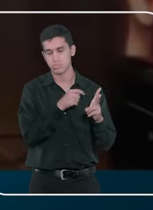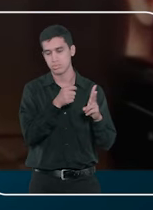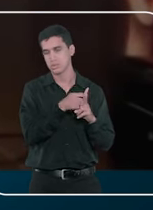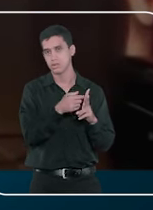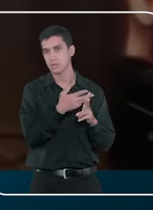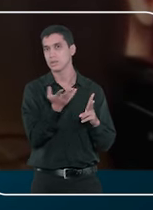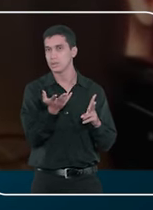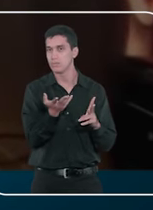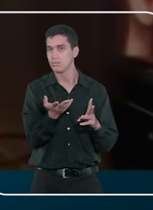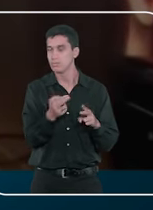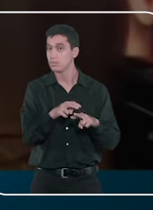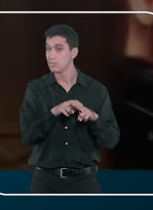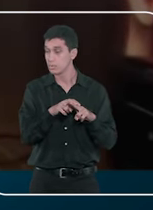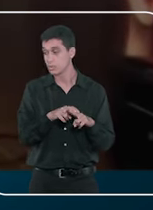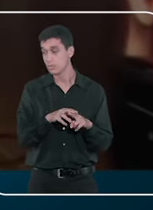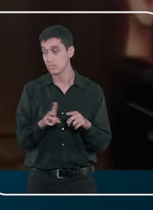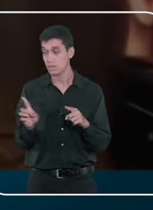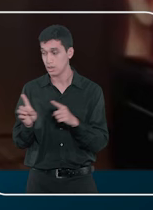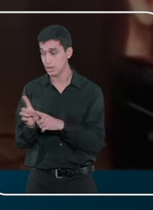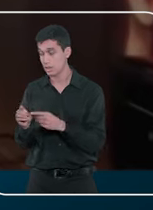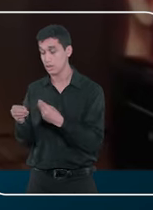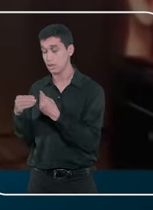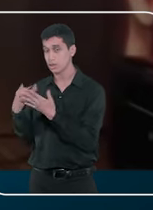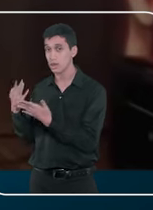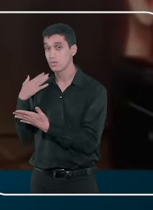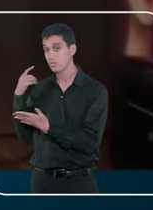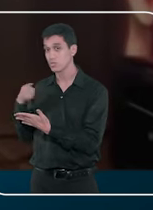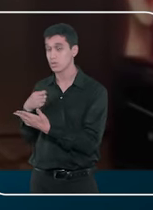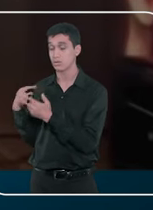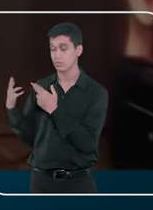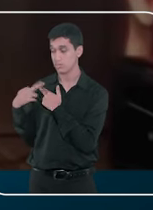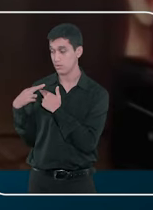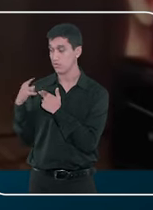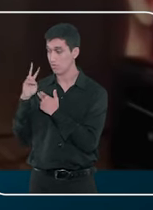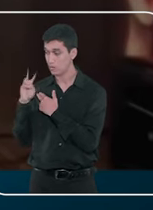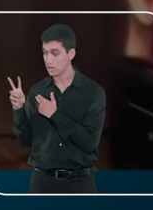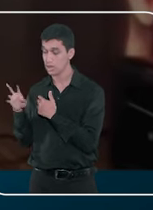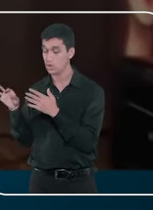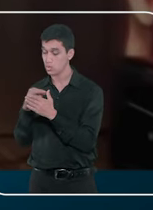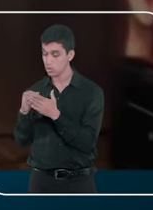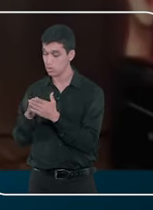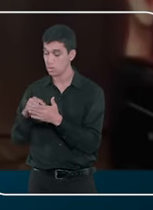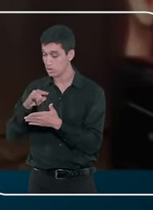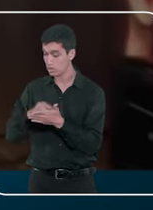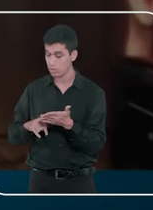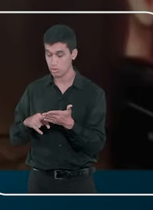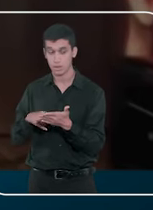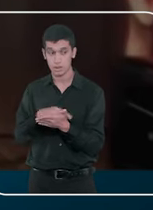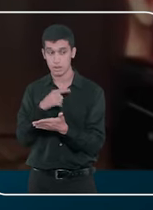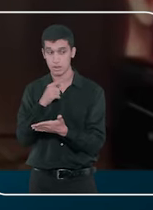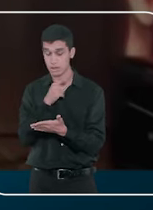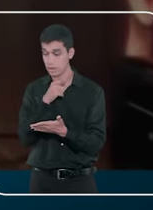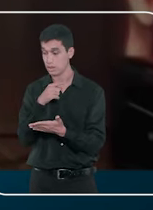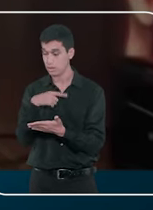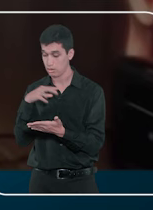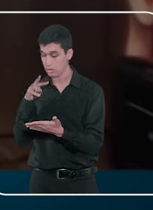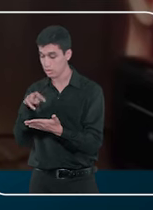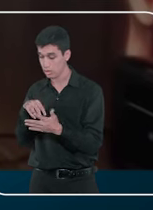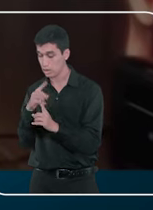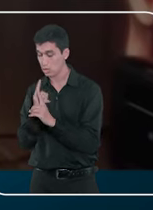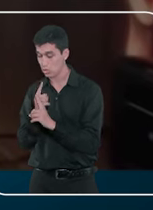é, por isso, entregue a responsabilidade de aferir a legalidade, regularidade e